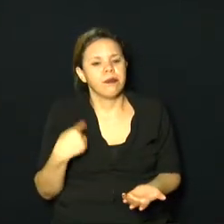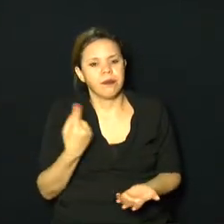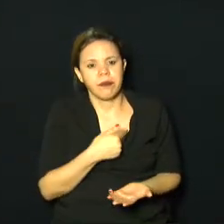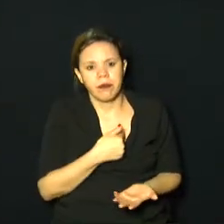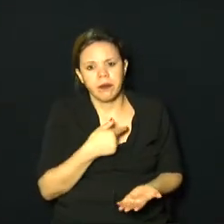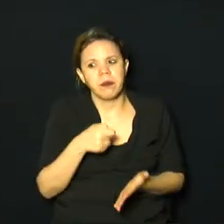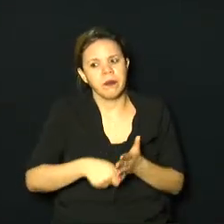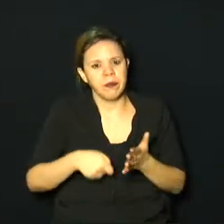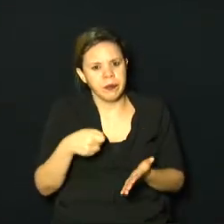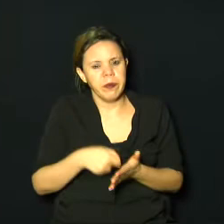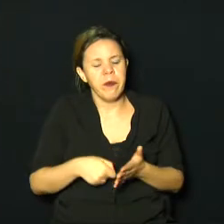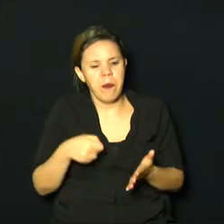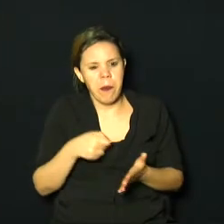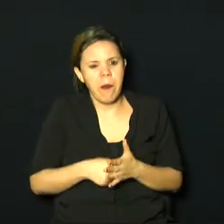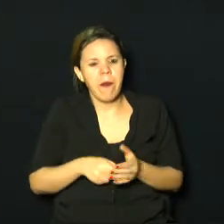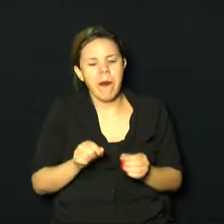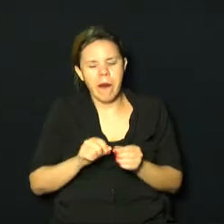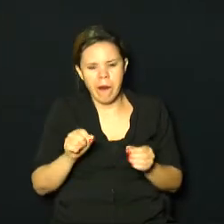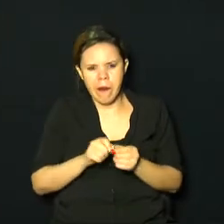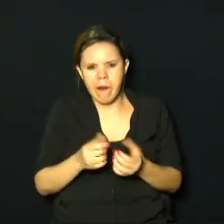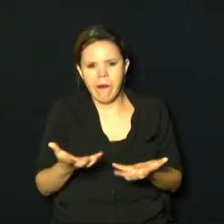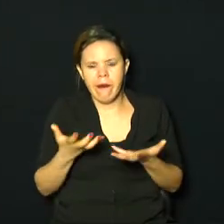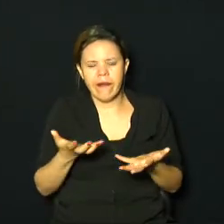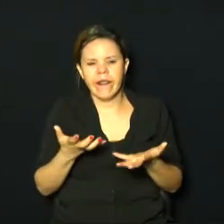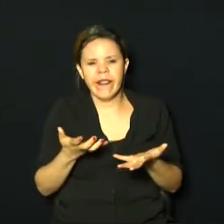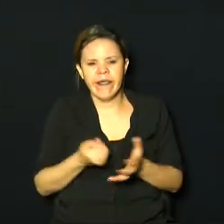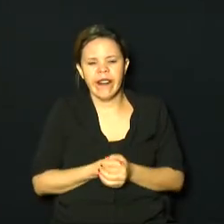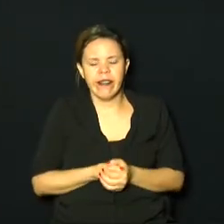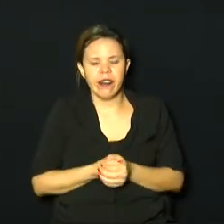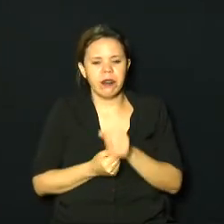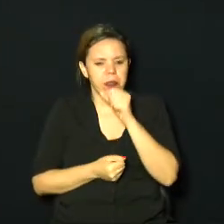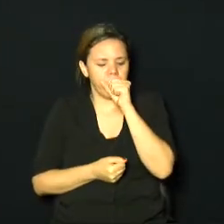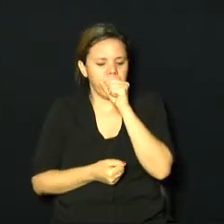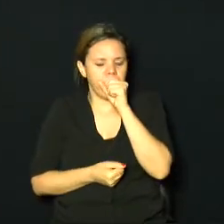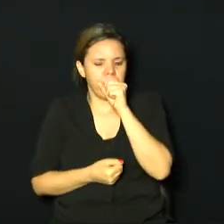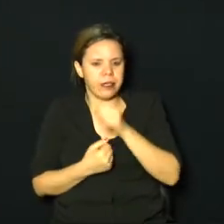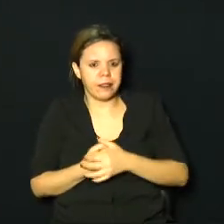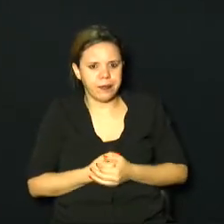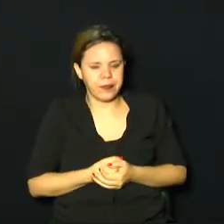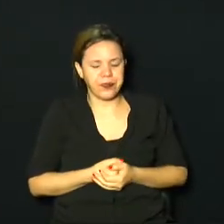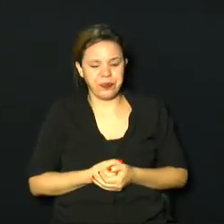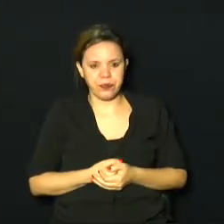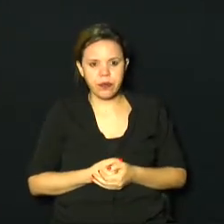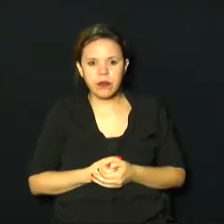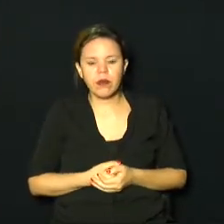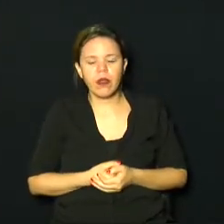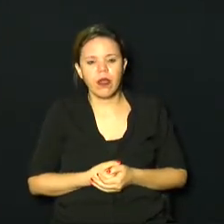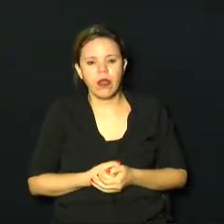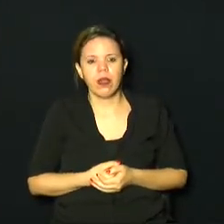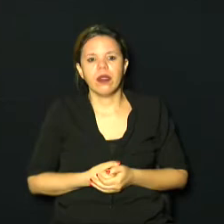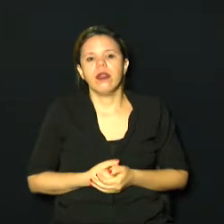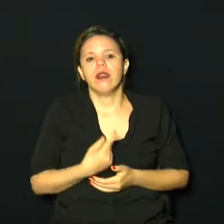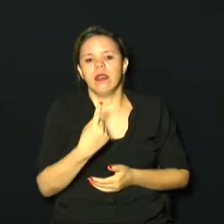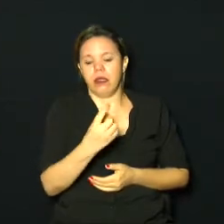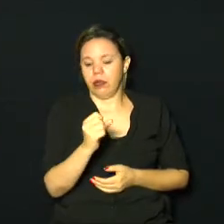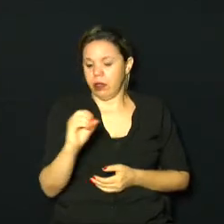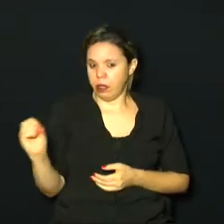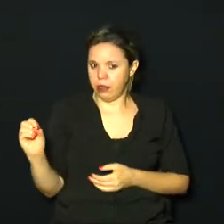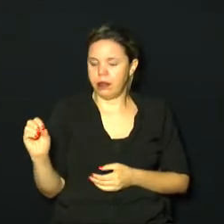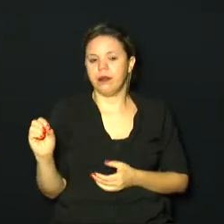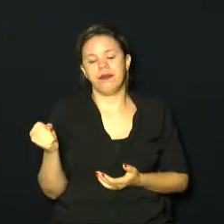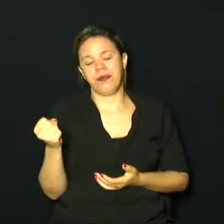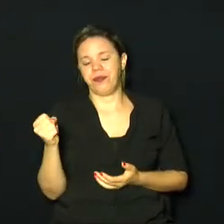estamos lutando, é isso que nós estamos pleiteando. Olhem para 108 famílias que ali hoje